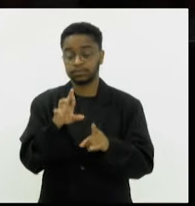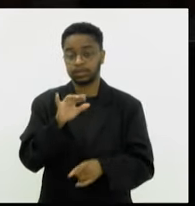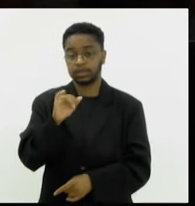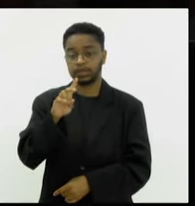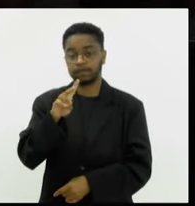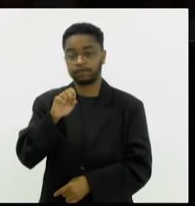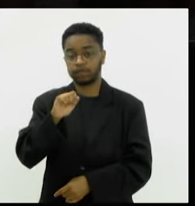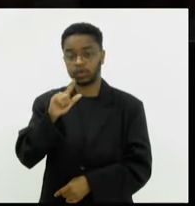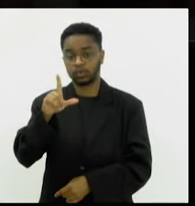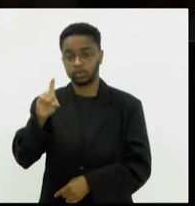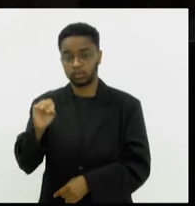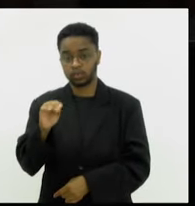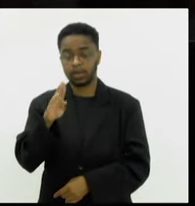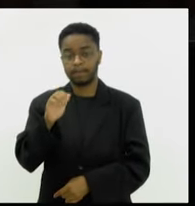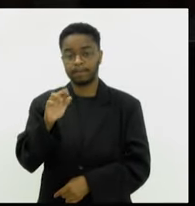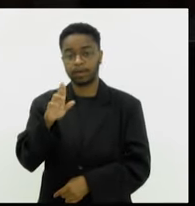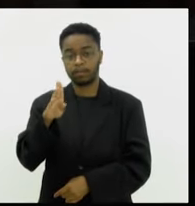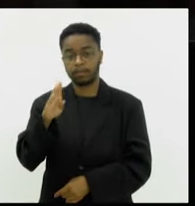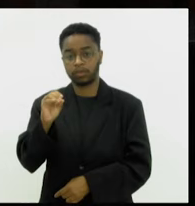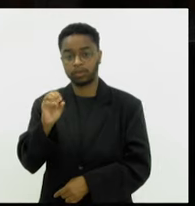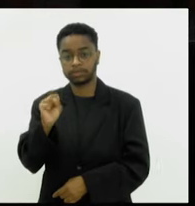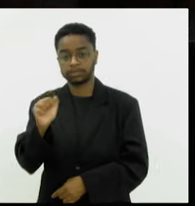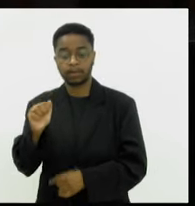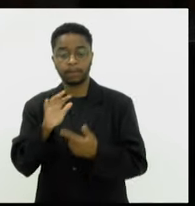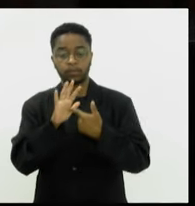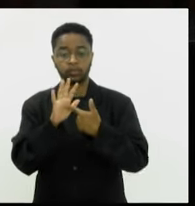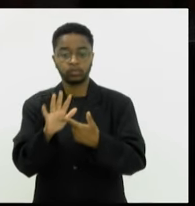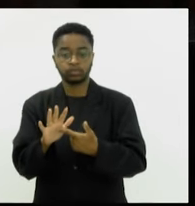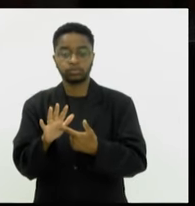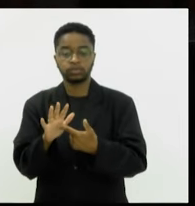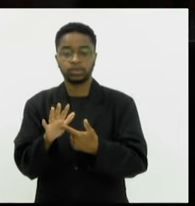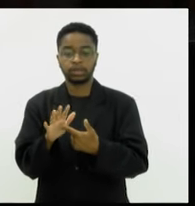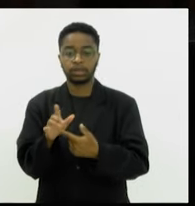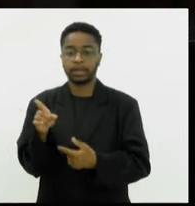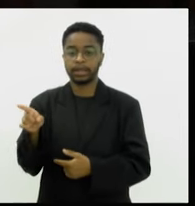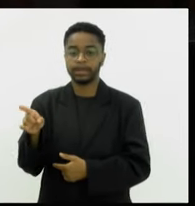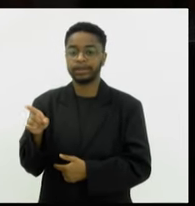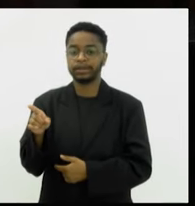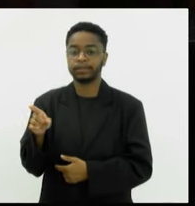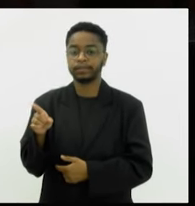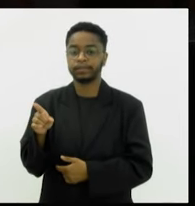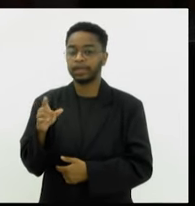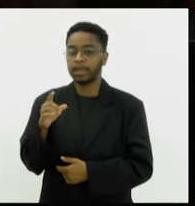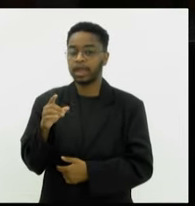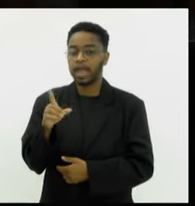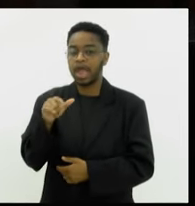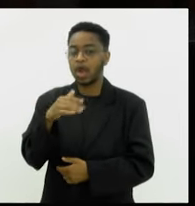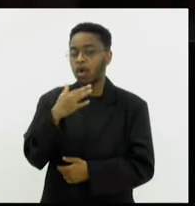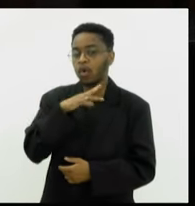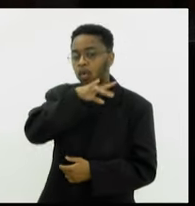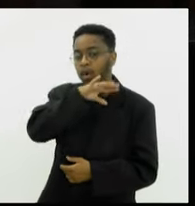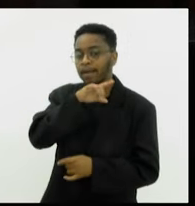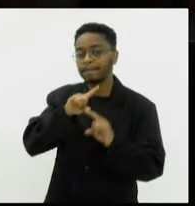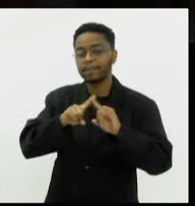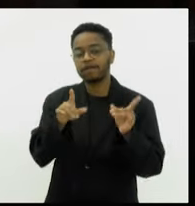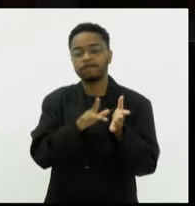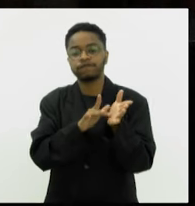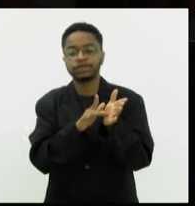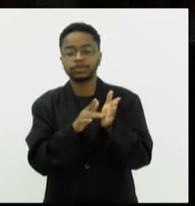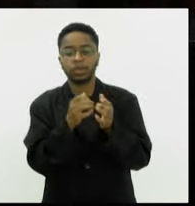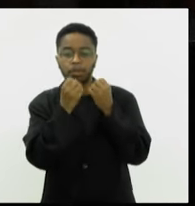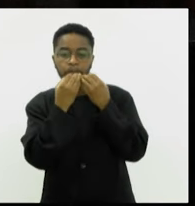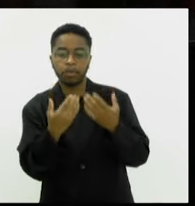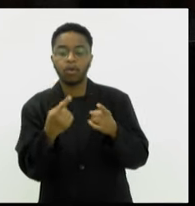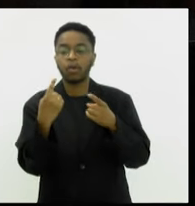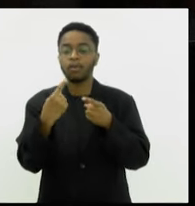Barbosa, quando se colocou ali como um lobo em pele de cordeiro ao acolher a